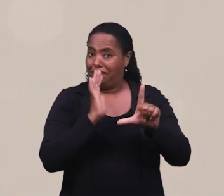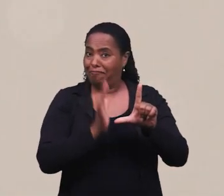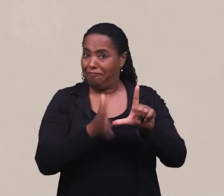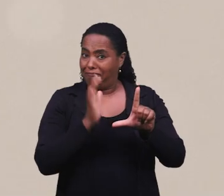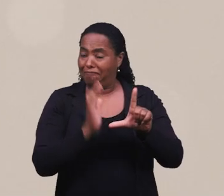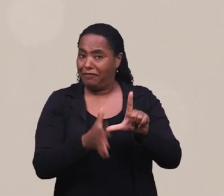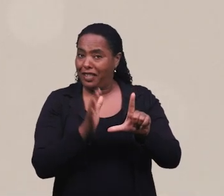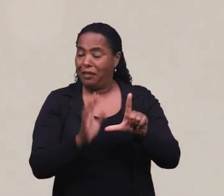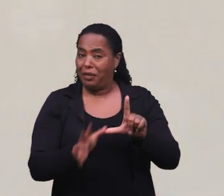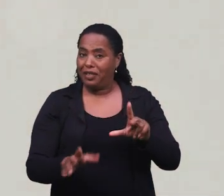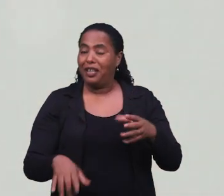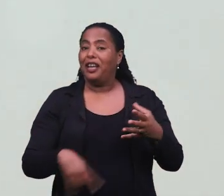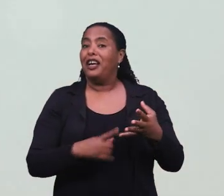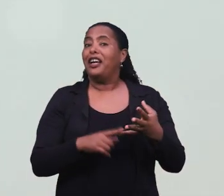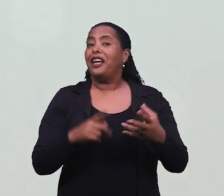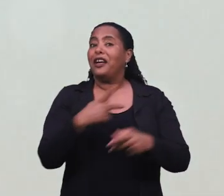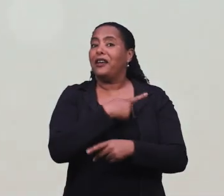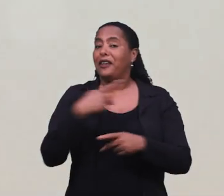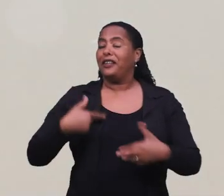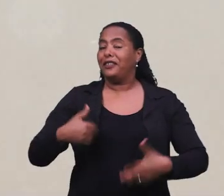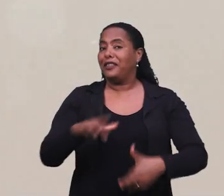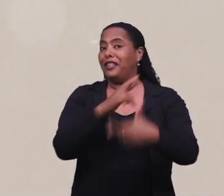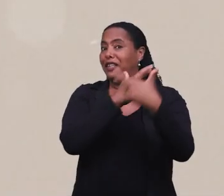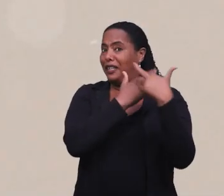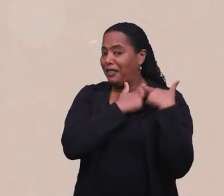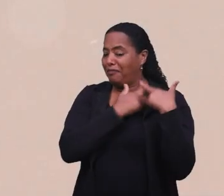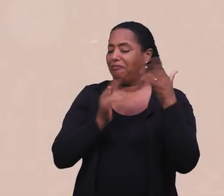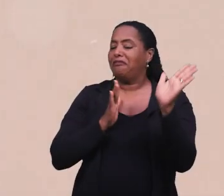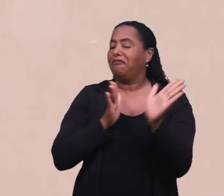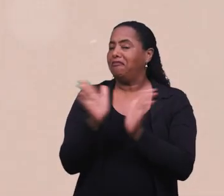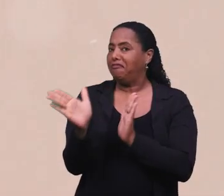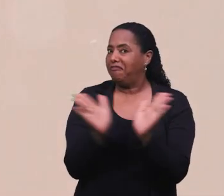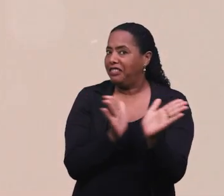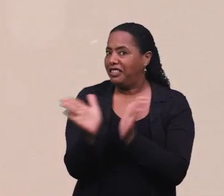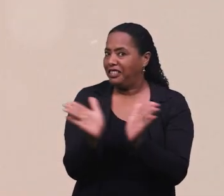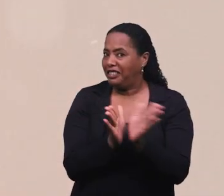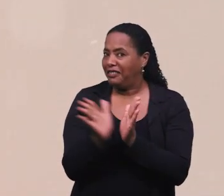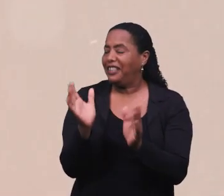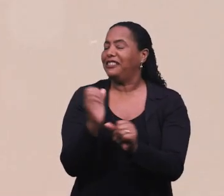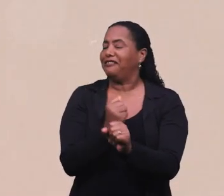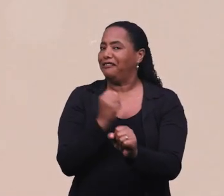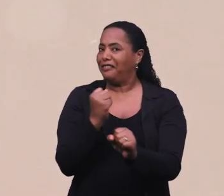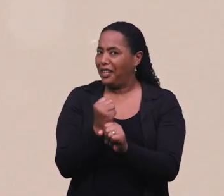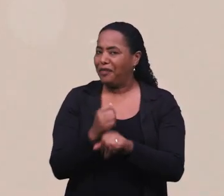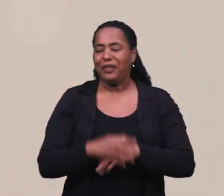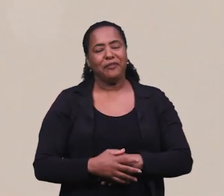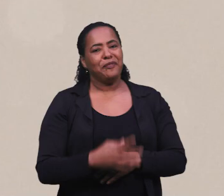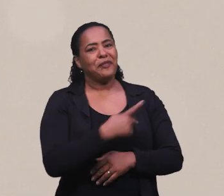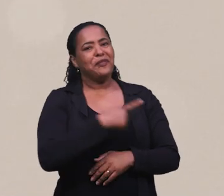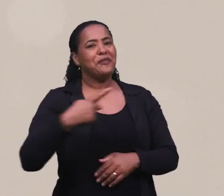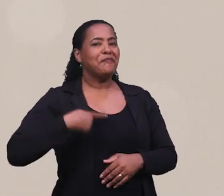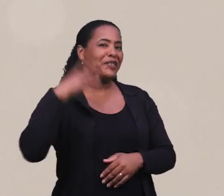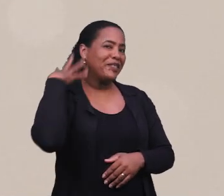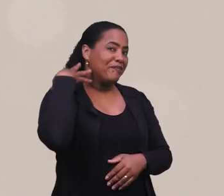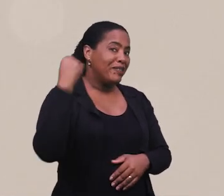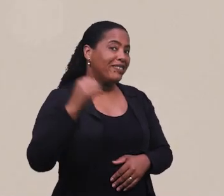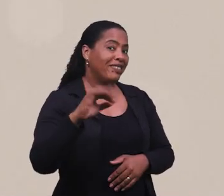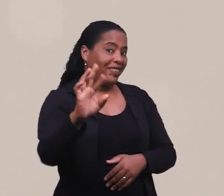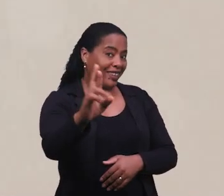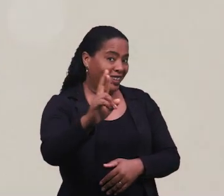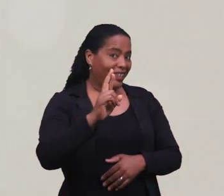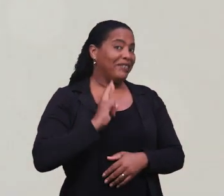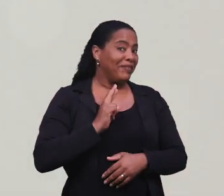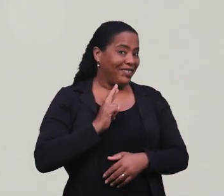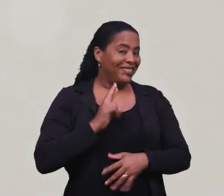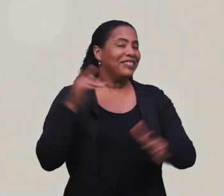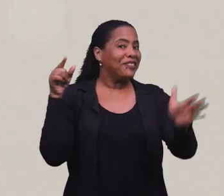para ela sobre as doutrinas, explicar para ela se ela tem alguma dúvida do Evangelho. Então, é um acolhimento, é um